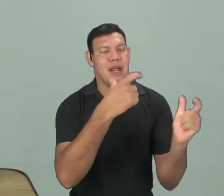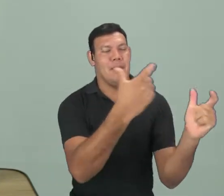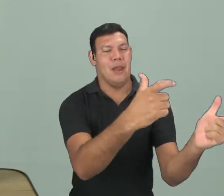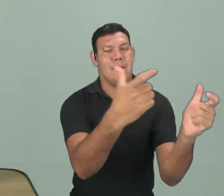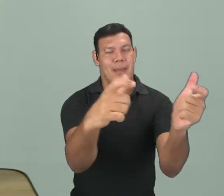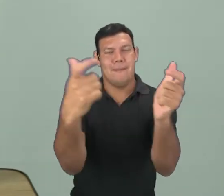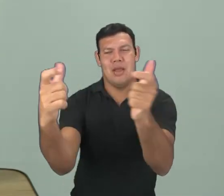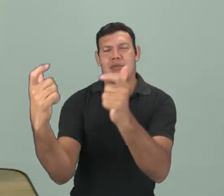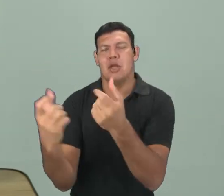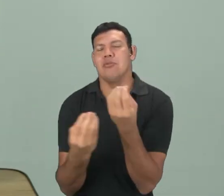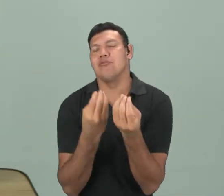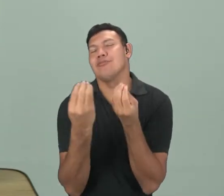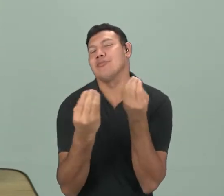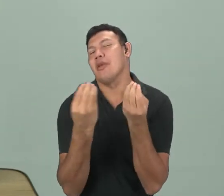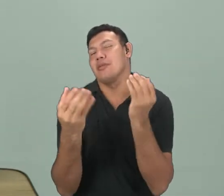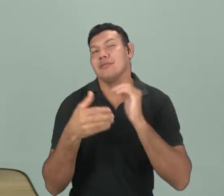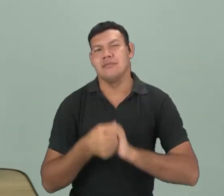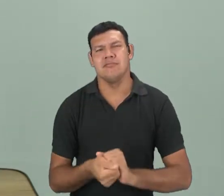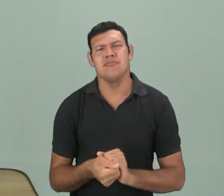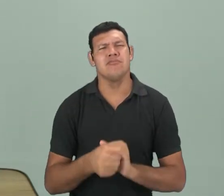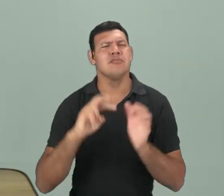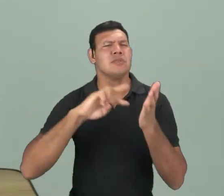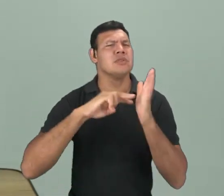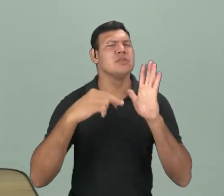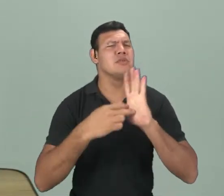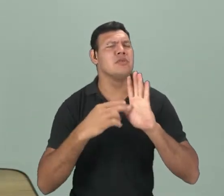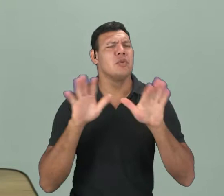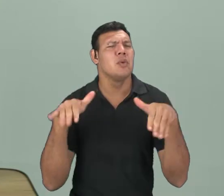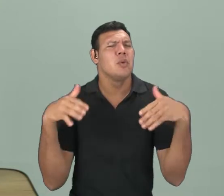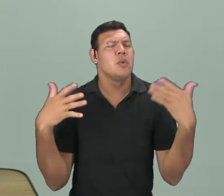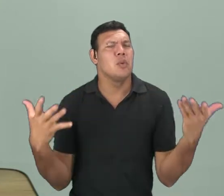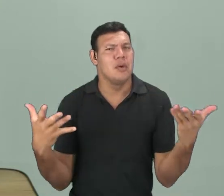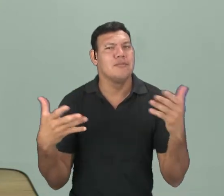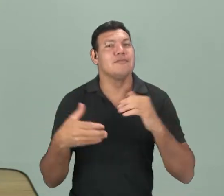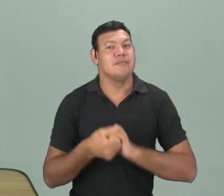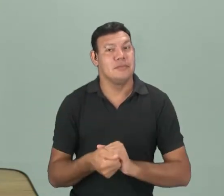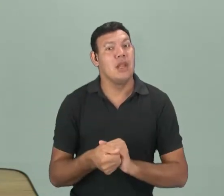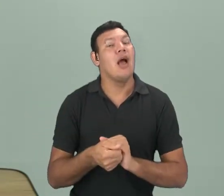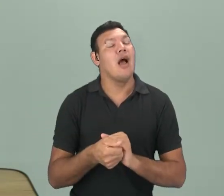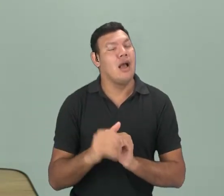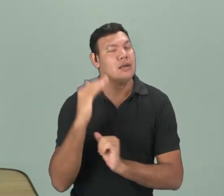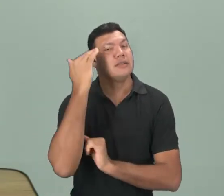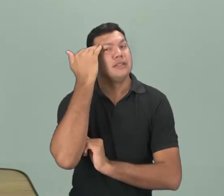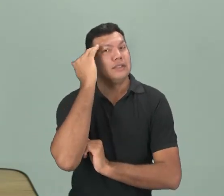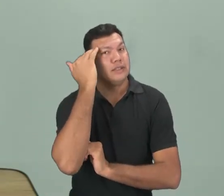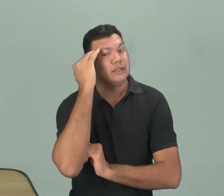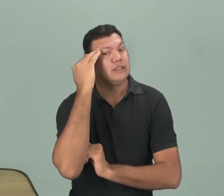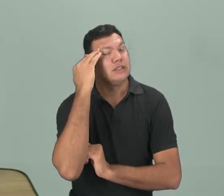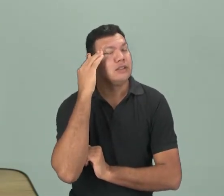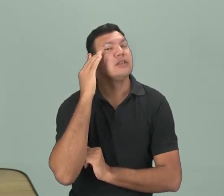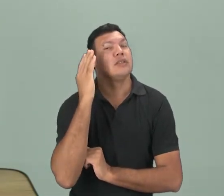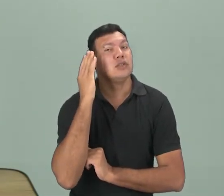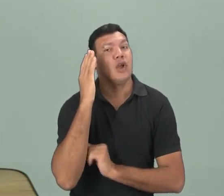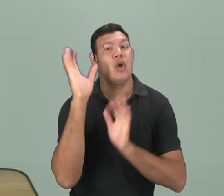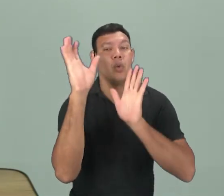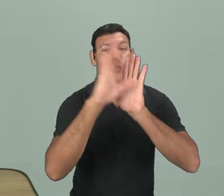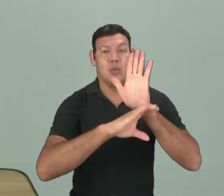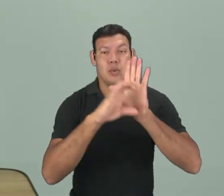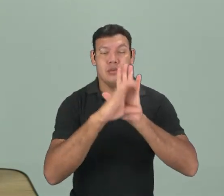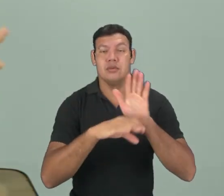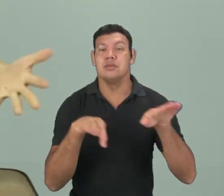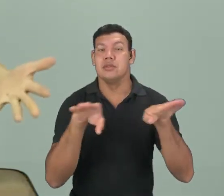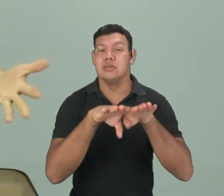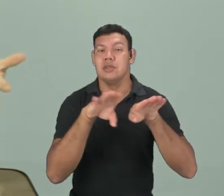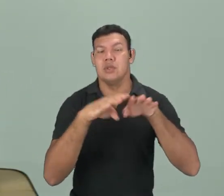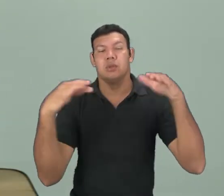essa urbanização. Mas o que é urbanização? A gente vai entender um pouco sobre esse processo, entender um pouco sobre o que é urbano,